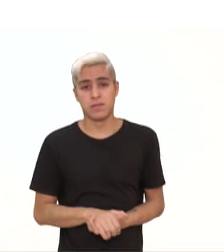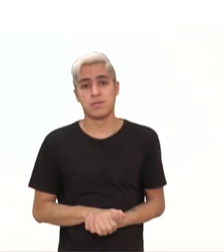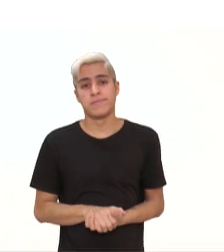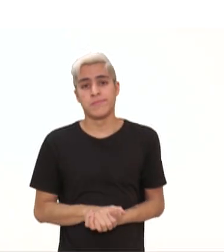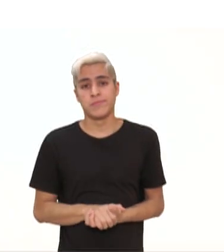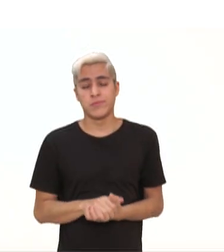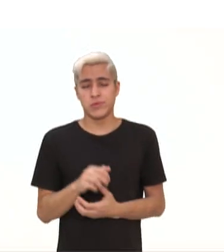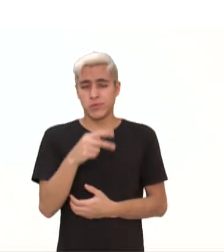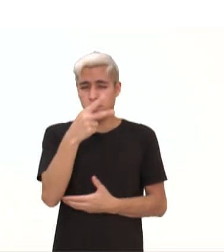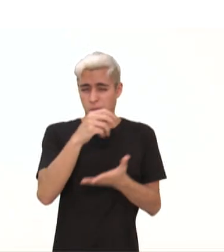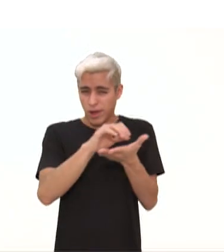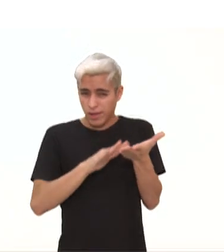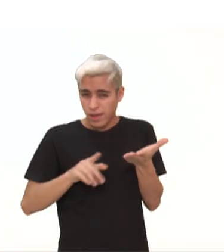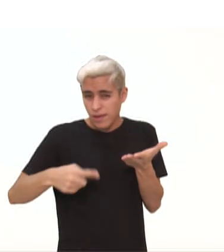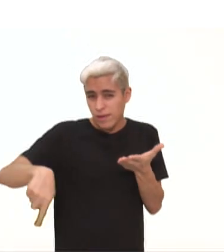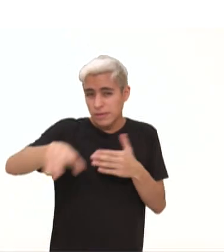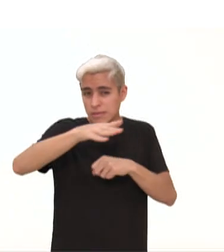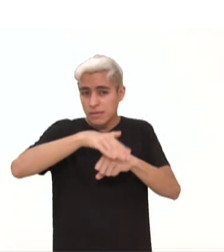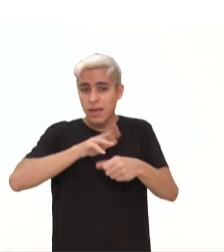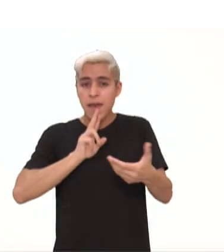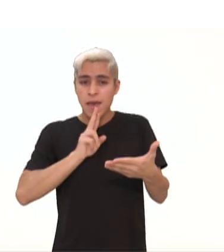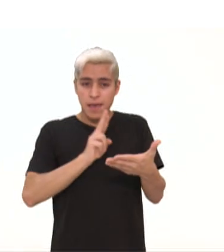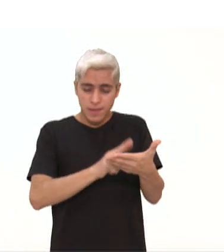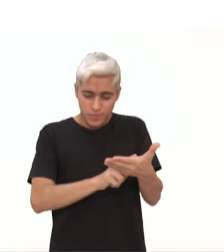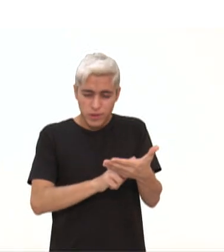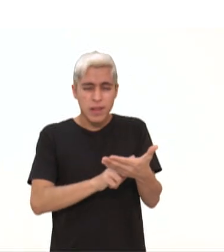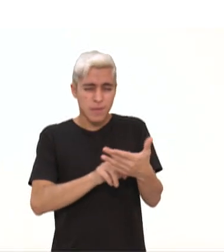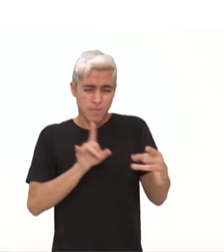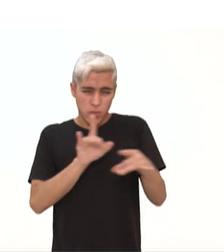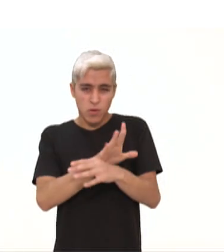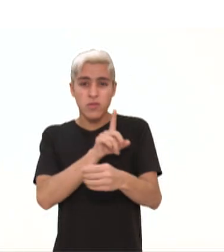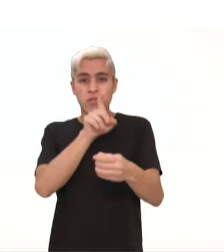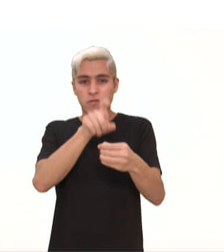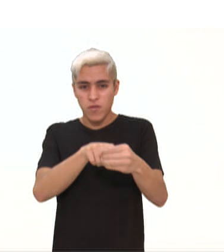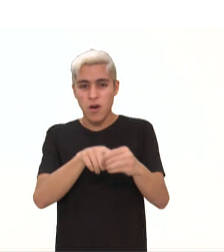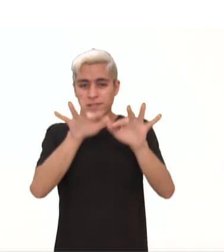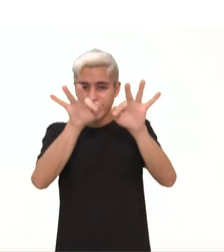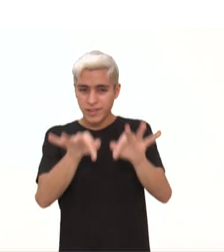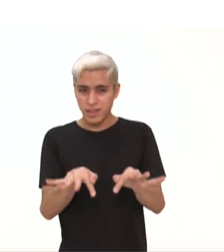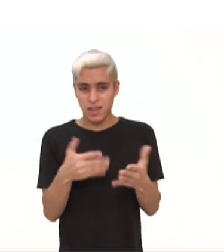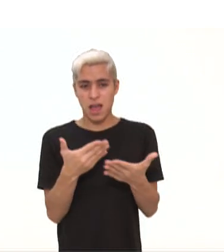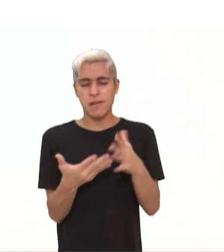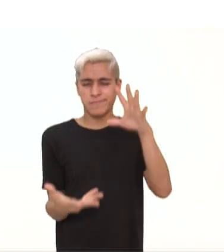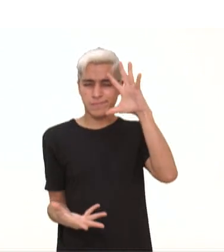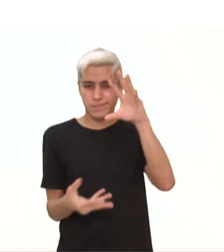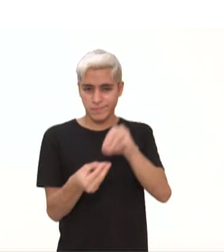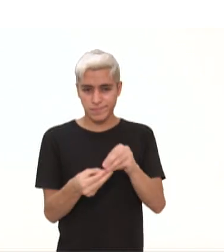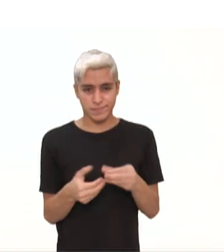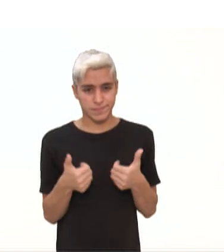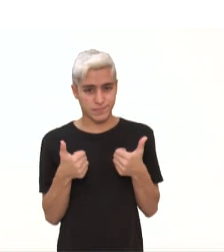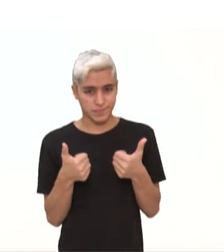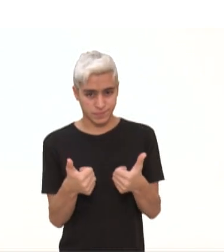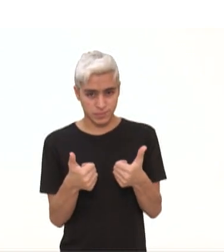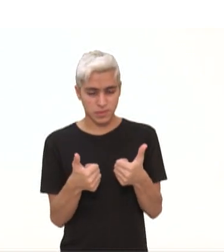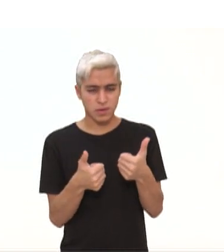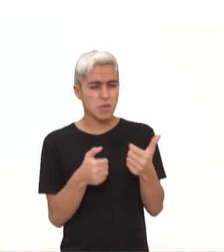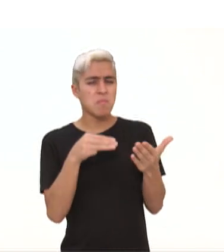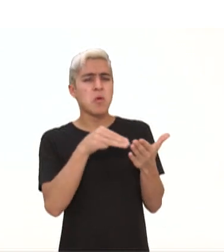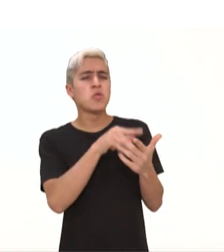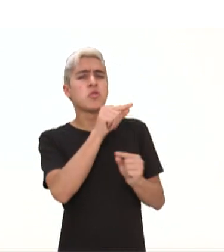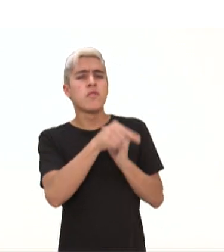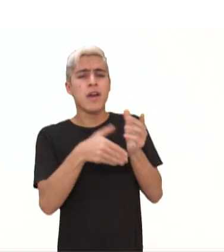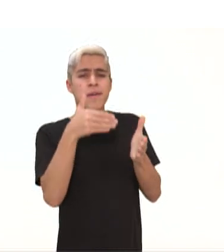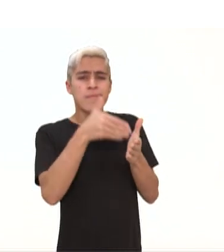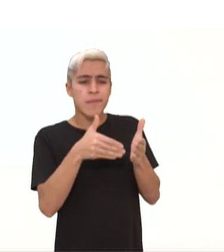2 exercícios ali para vocês responderem no caderno e daí a gente volta só para fechar e finalizar eles então. Os motivos que